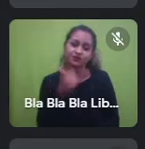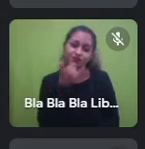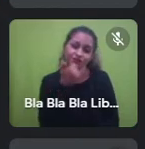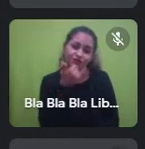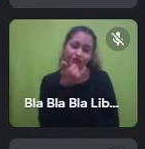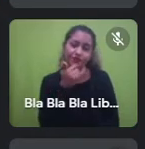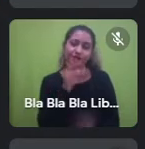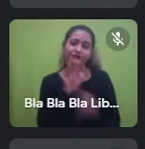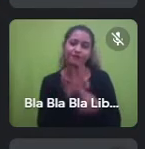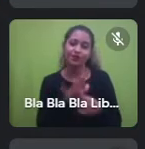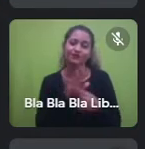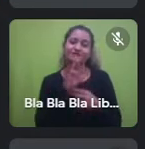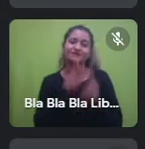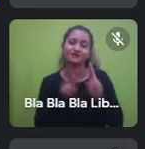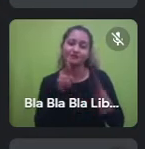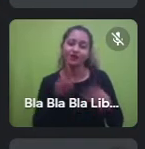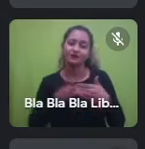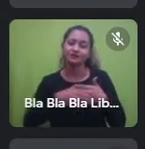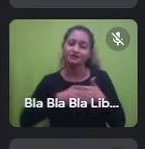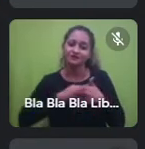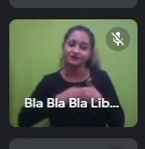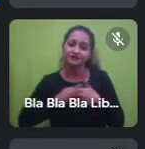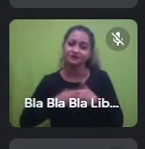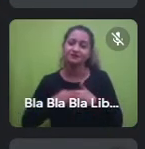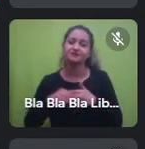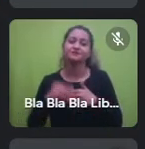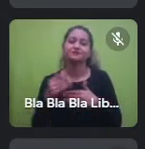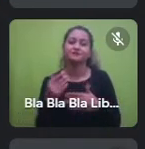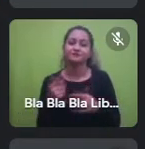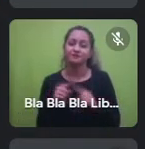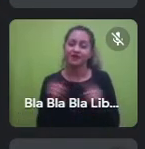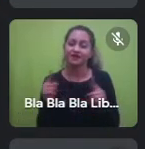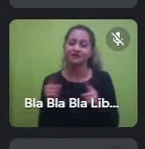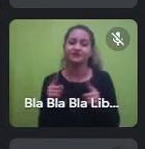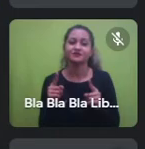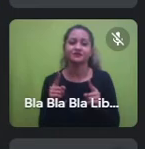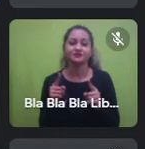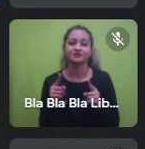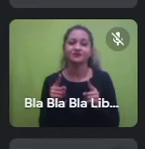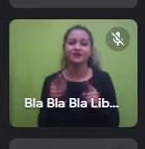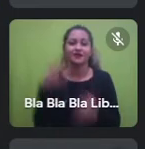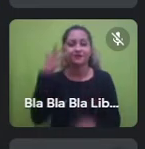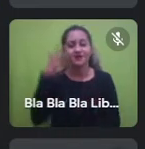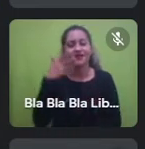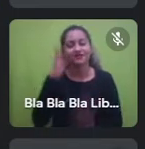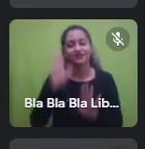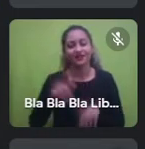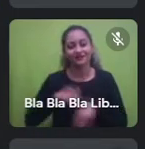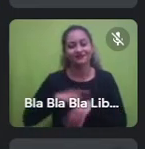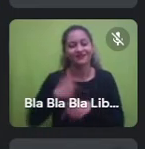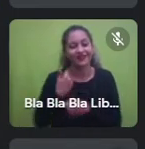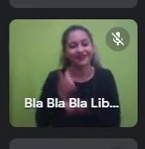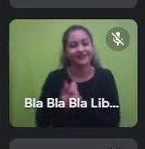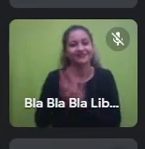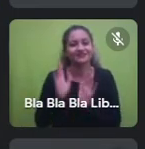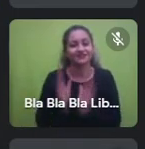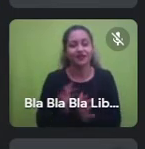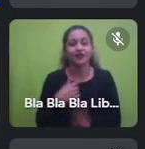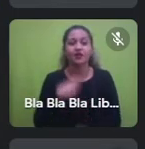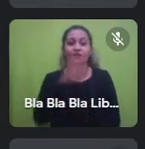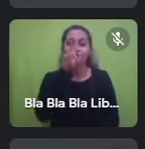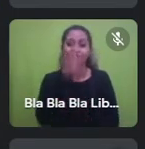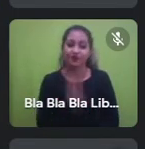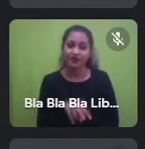nas brânquias, que eu acredito que a Rocineide ia gostar muito. Mas a palestra está com o tempo corrido já. Olha, eu vou ler aqui